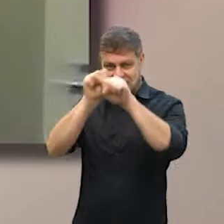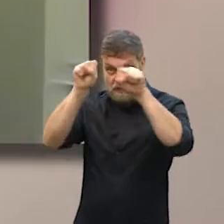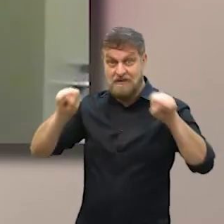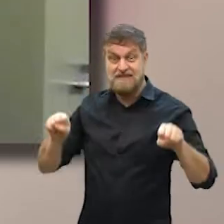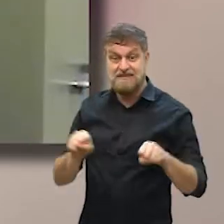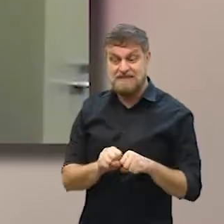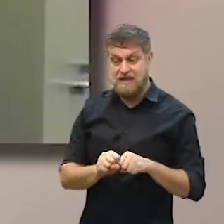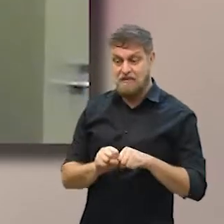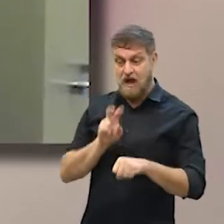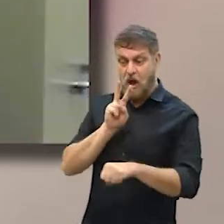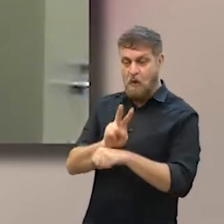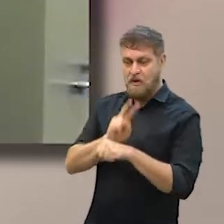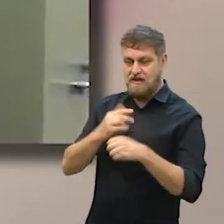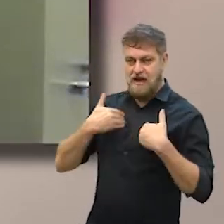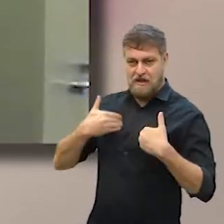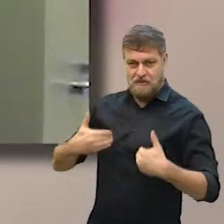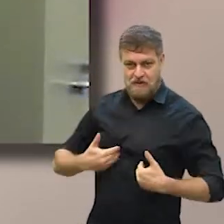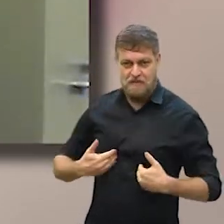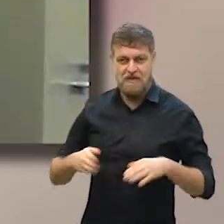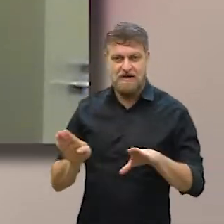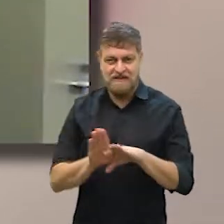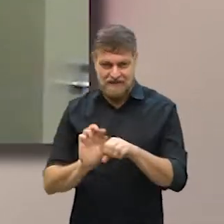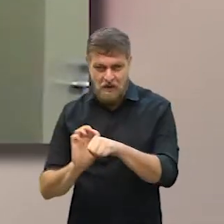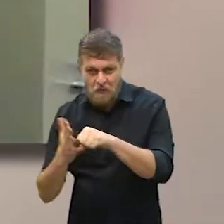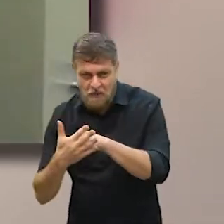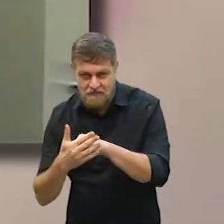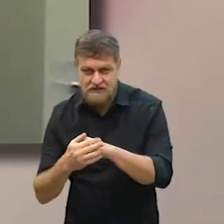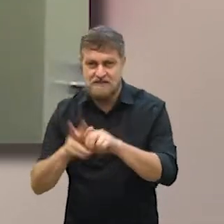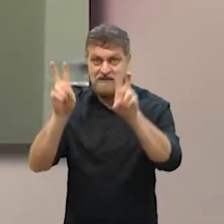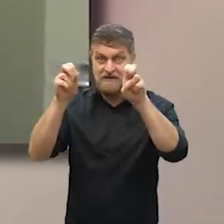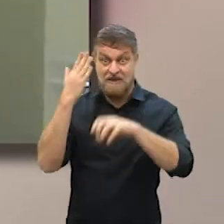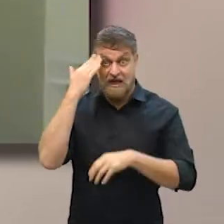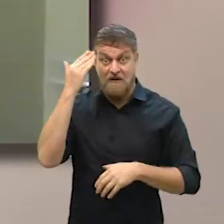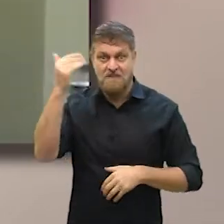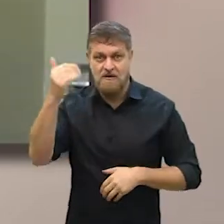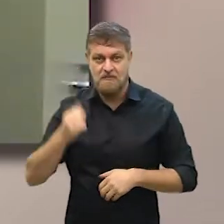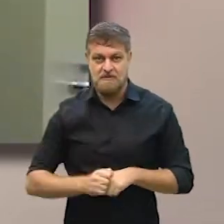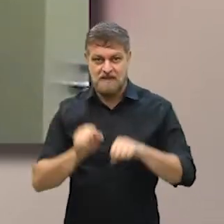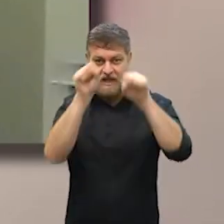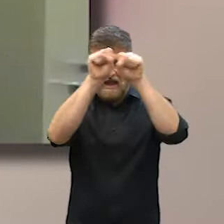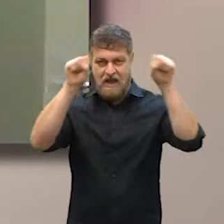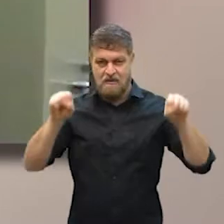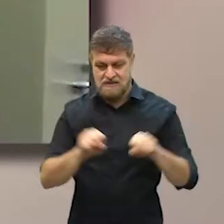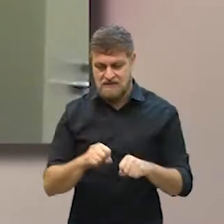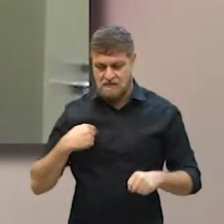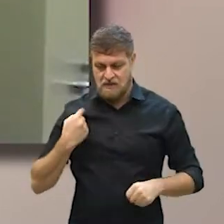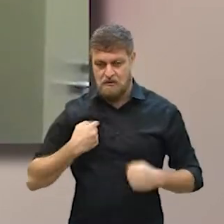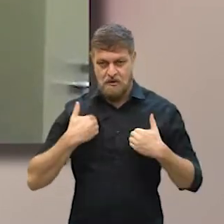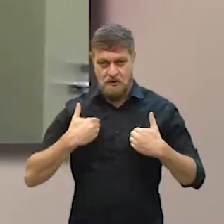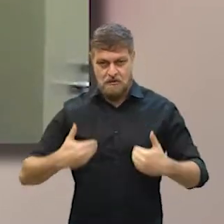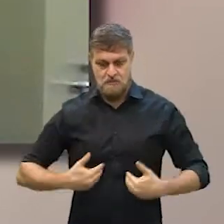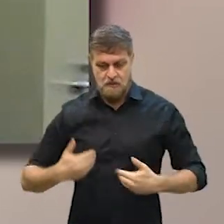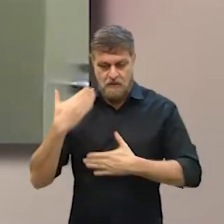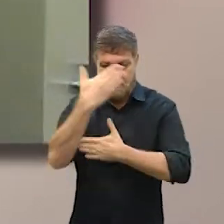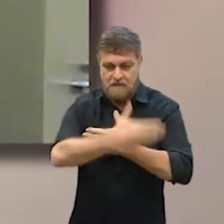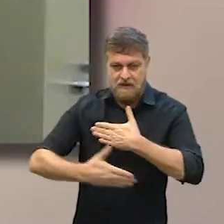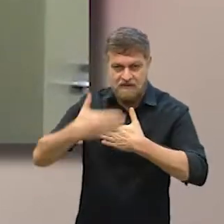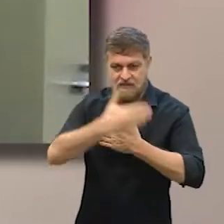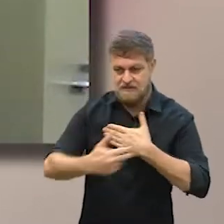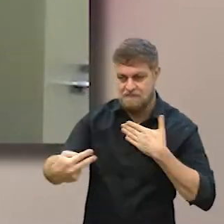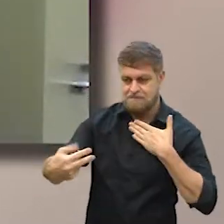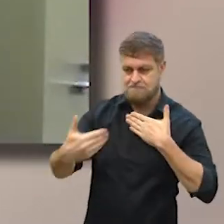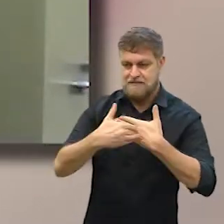na conta o corrigir 19 quantos vírus dança nosso sistema de defesa contra infecções